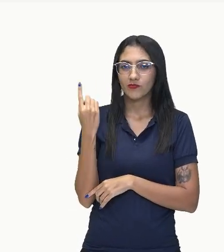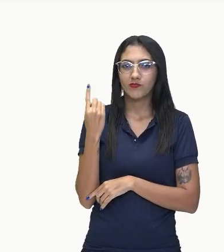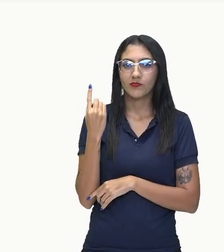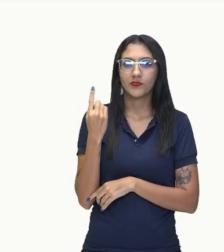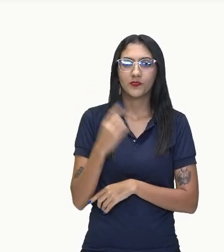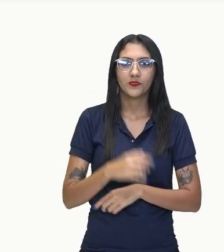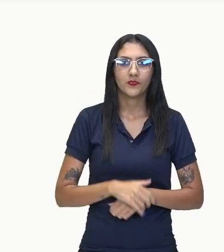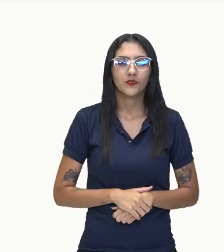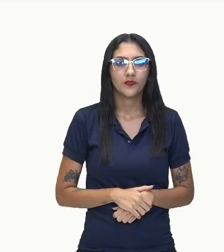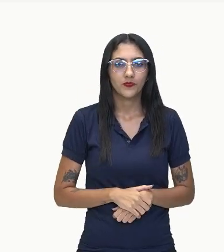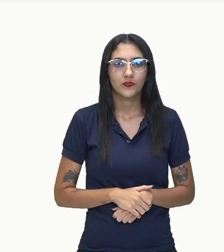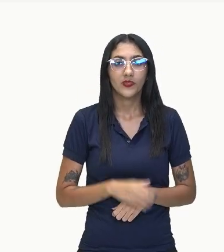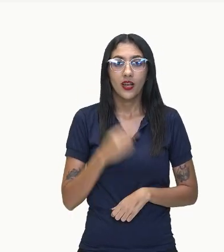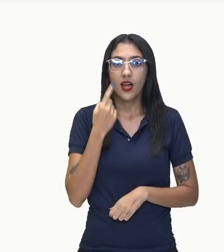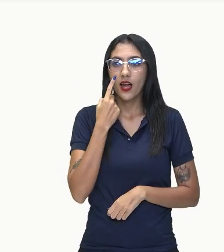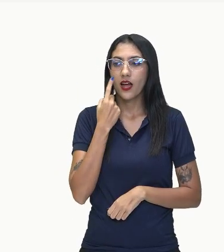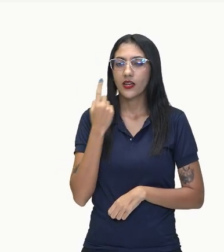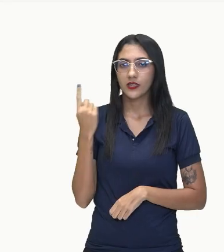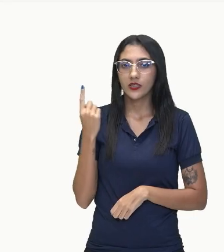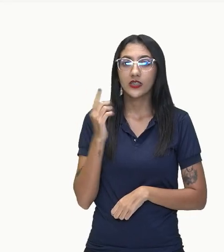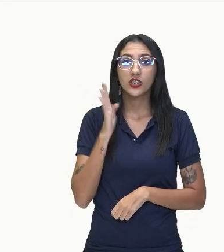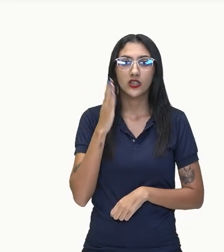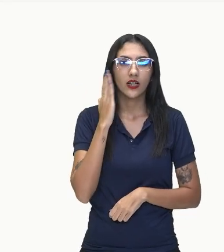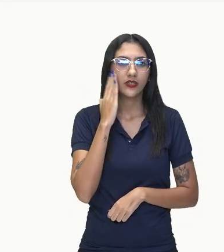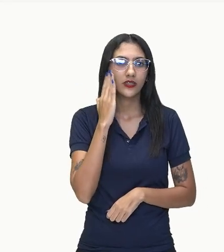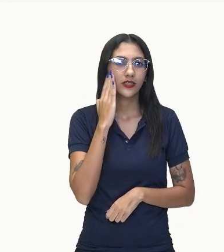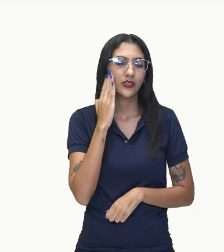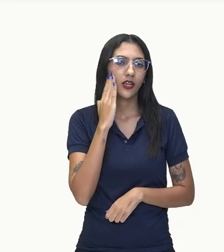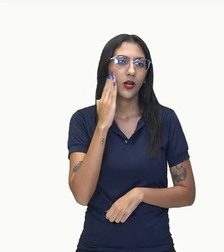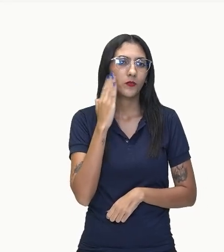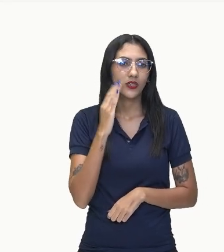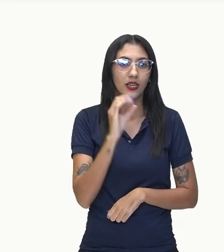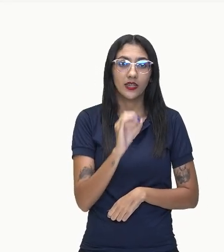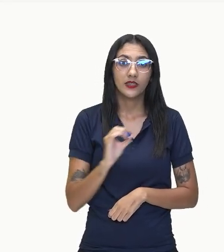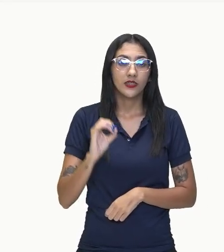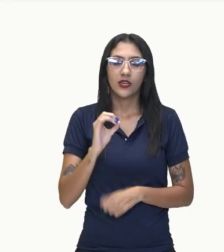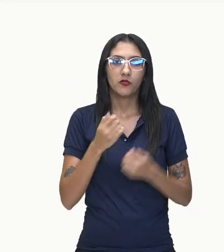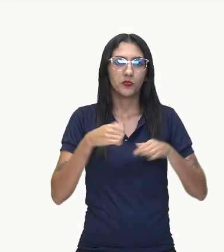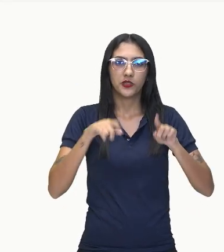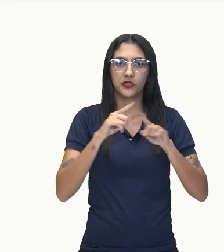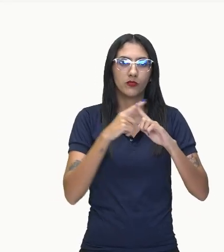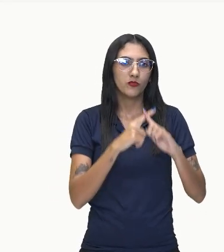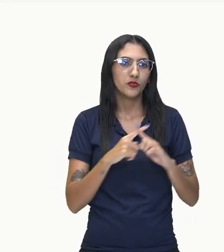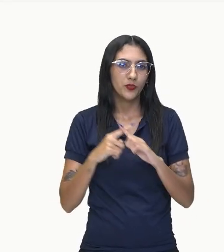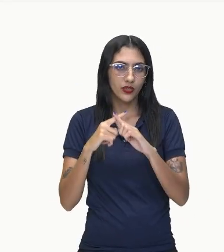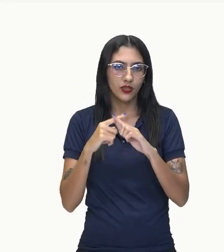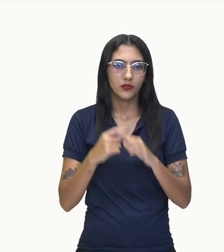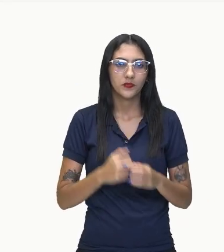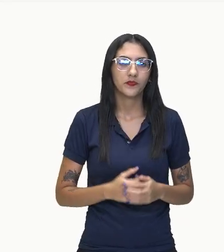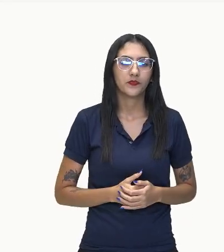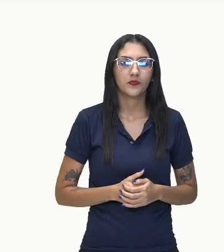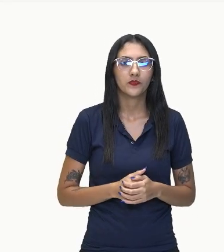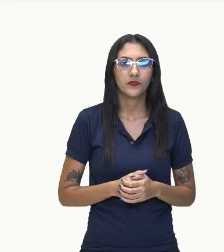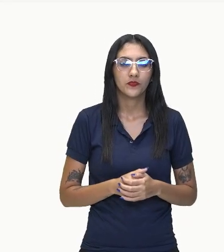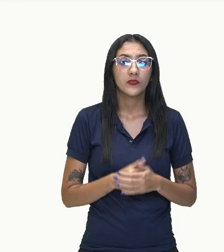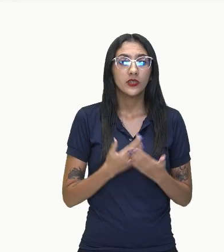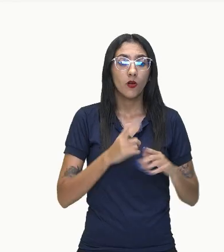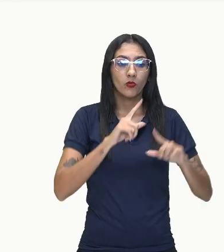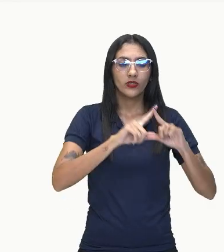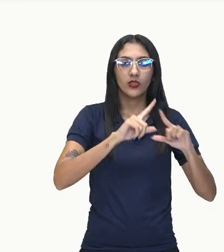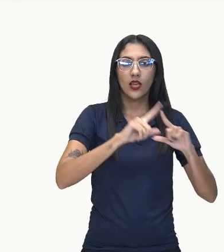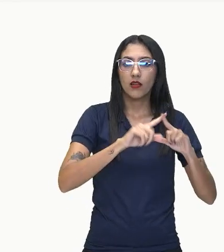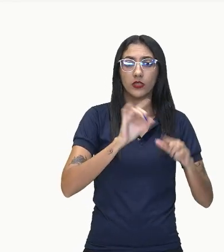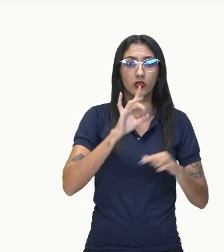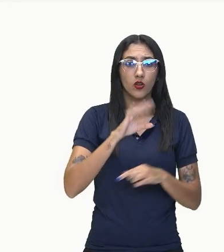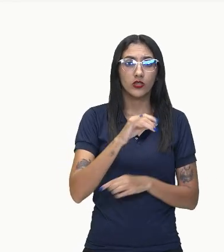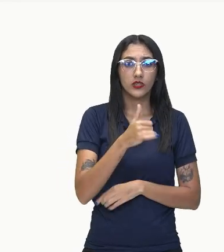c. Aqui a gente já sabe que vai dar 0, nem precisa a gente fazer a multiplicação. Então, o valor de delta é